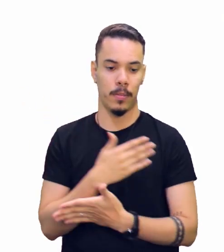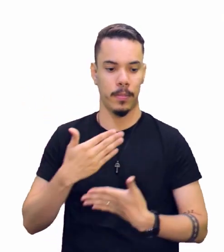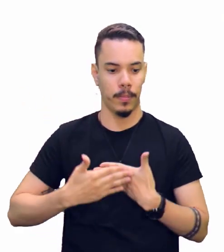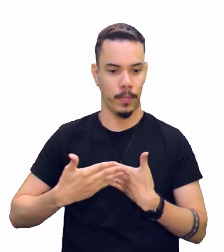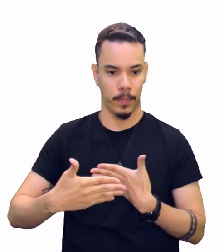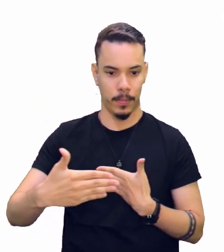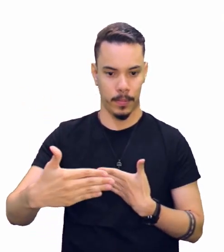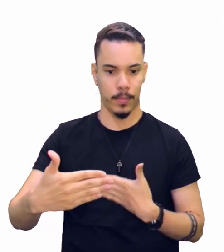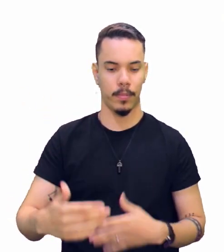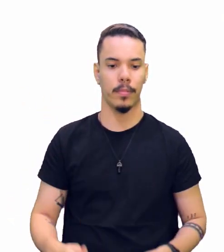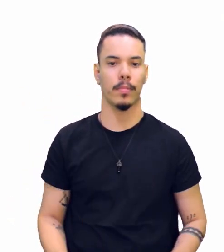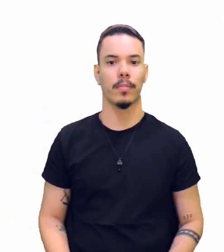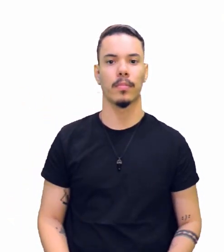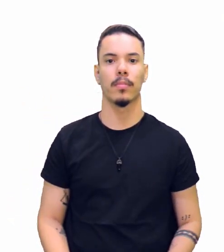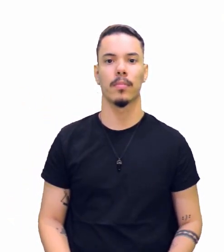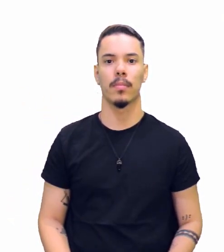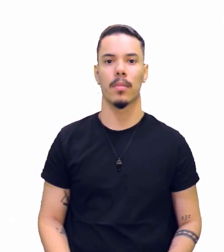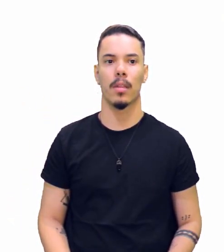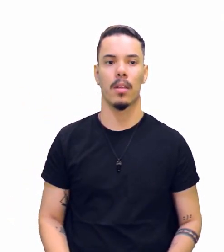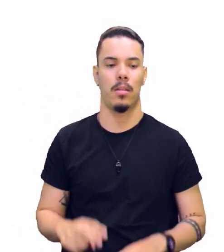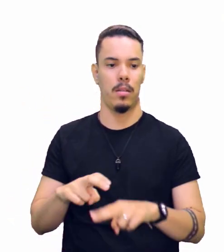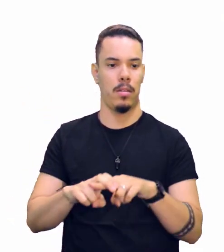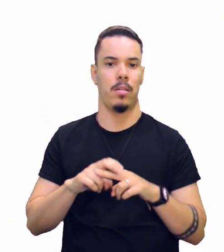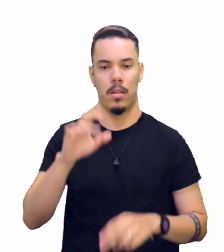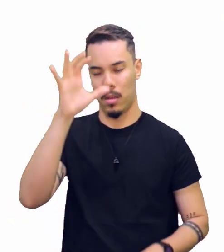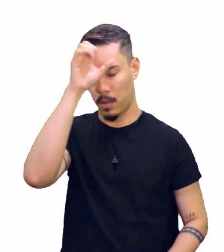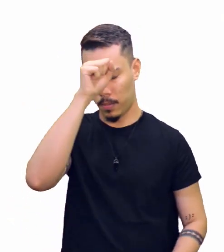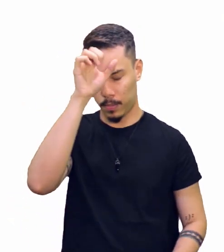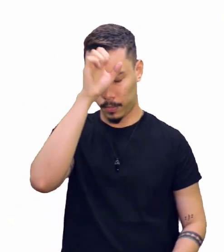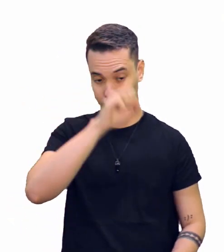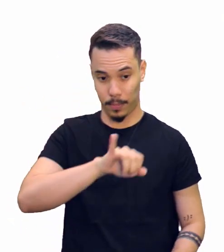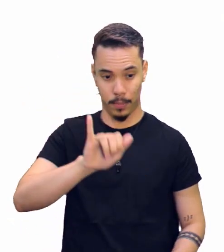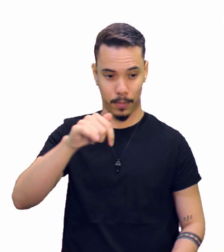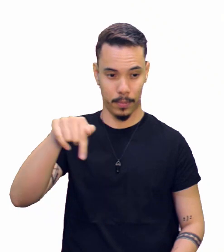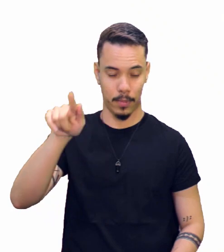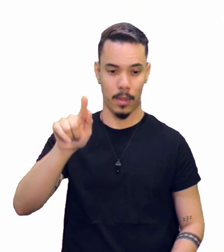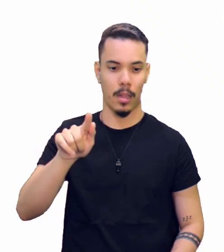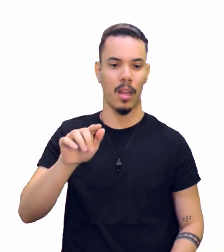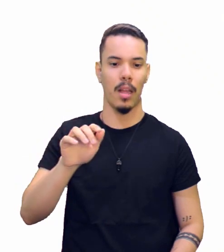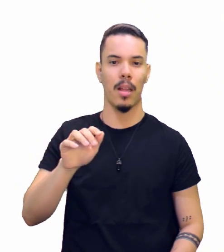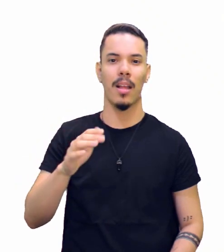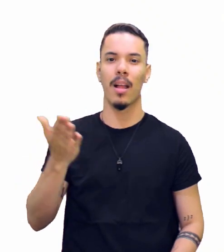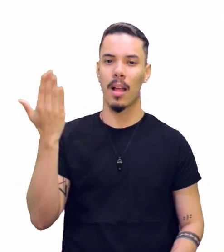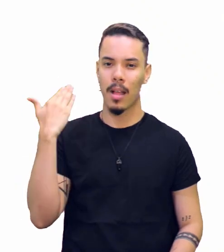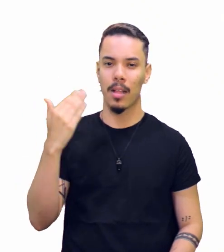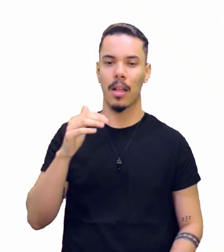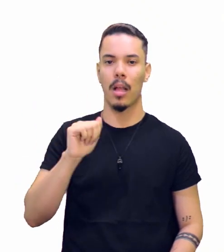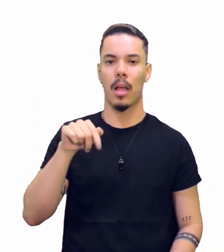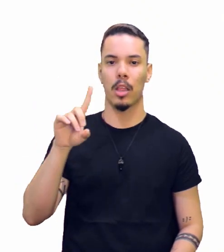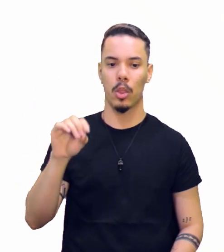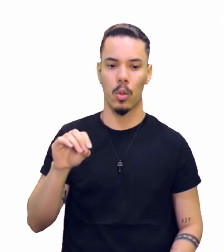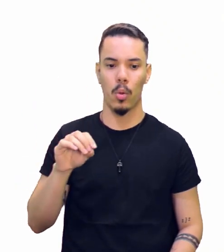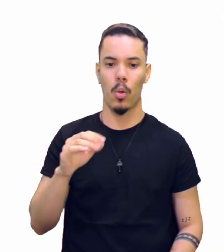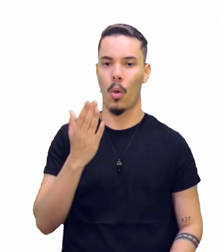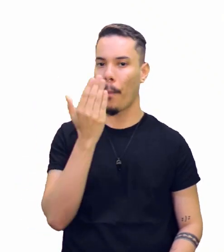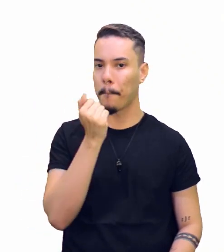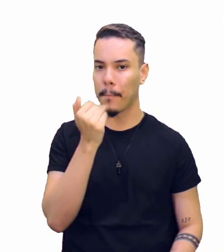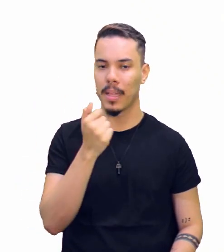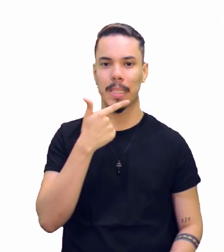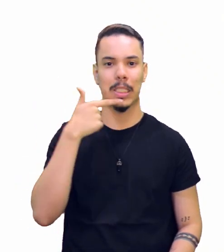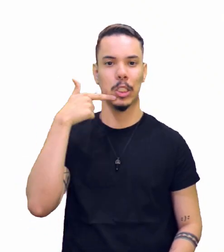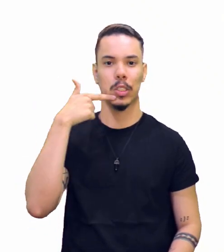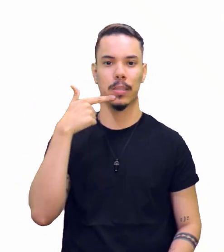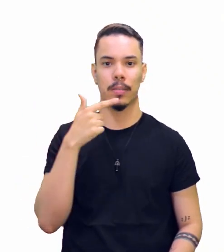Passado futuro então a gente aprende que esse NG ele tem essa tradução de and Endo indo falando comendo sorrindo